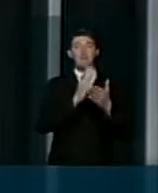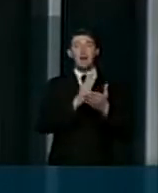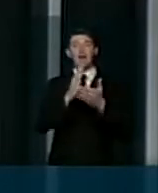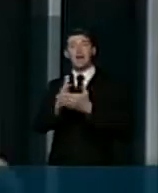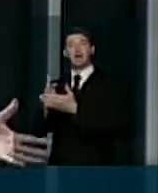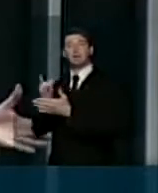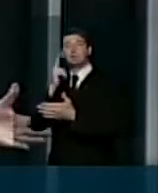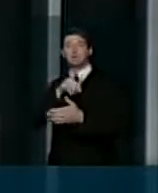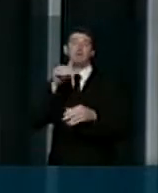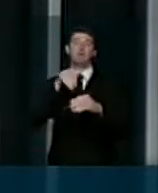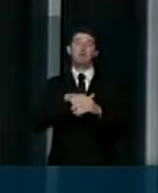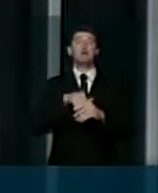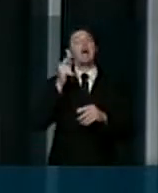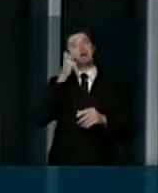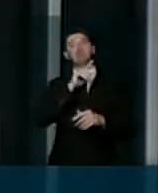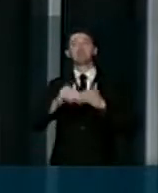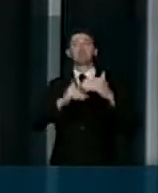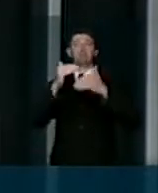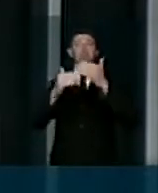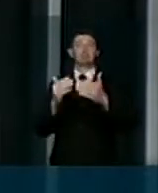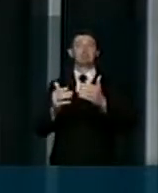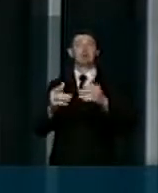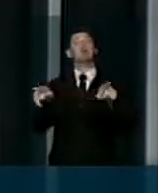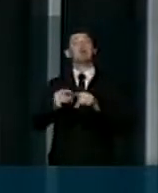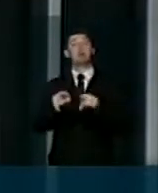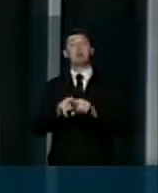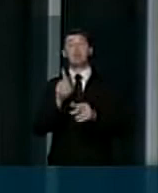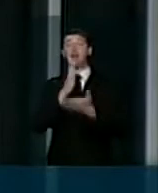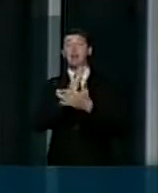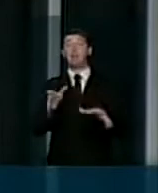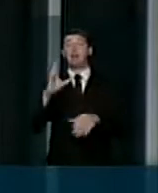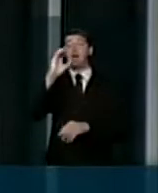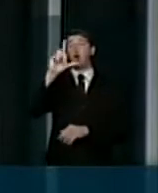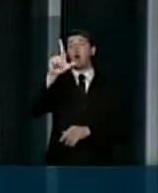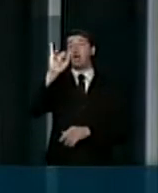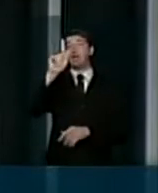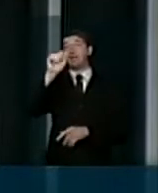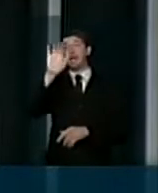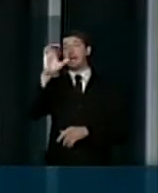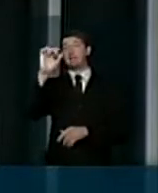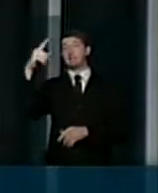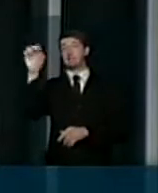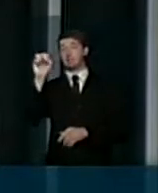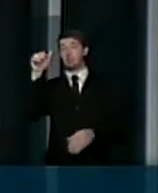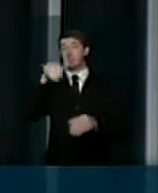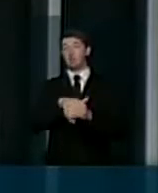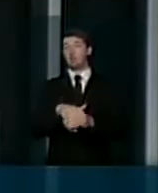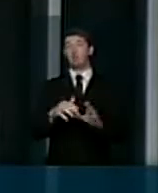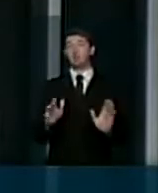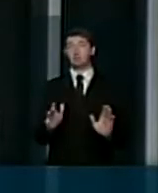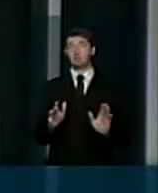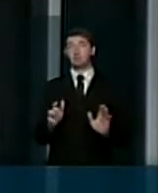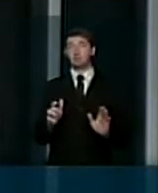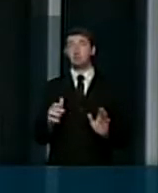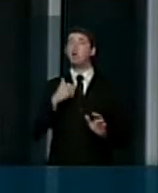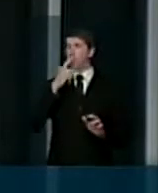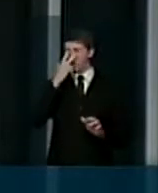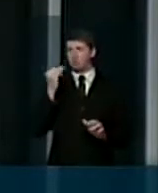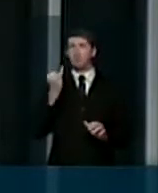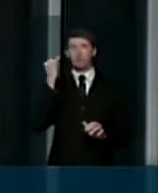podemos avançar. Como talvez também a questão do fim das coligações nas eleições proporcionais. Talvez esse